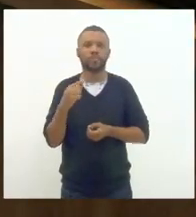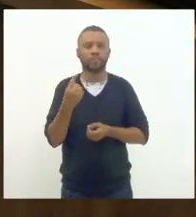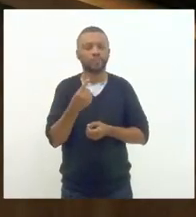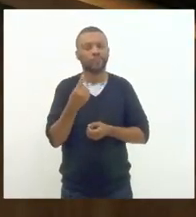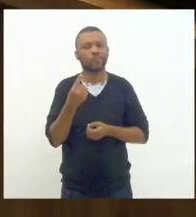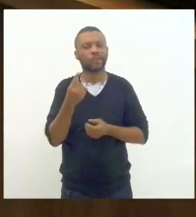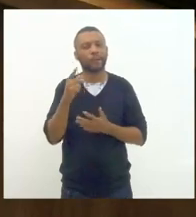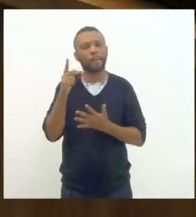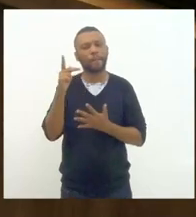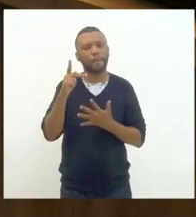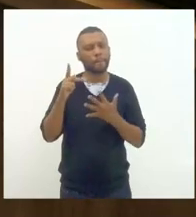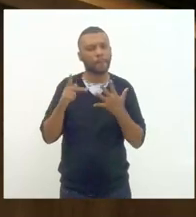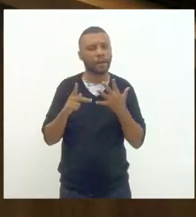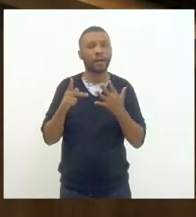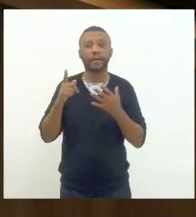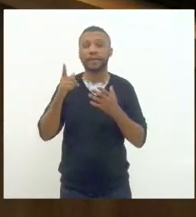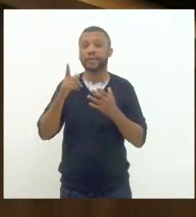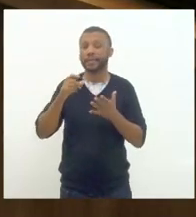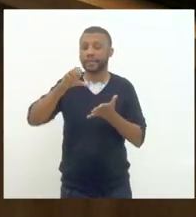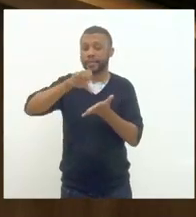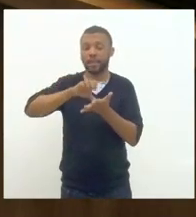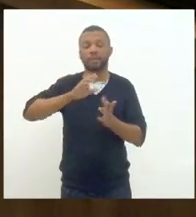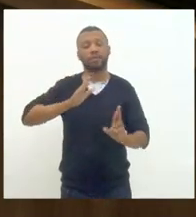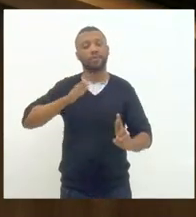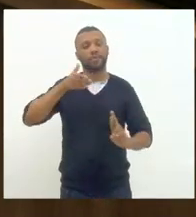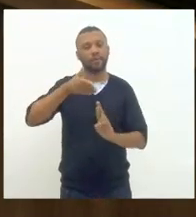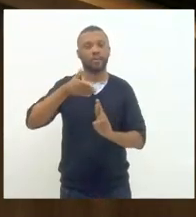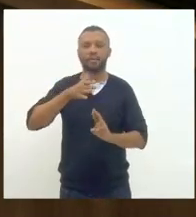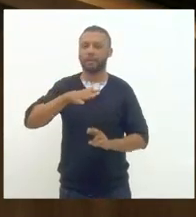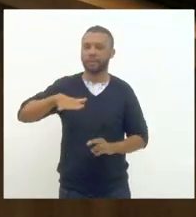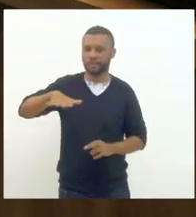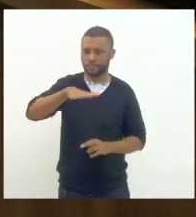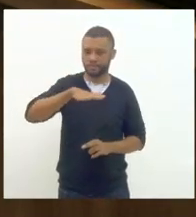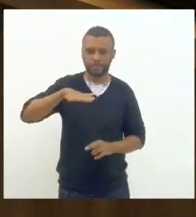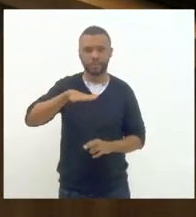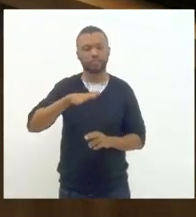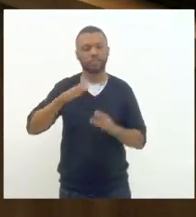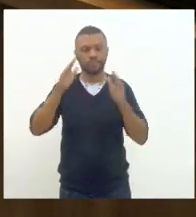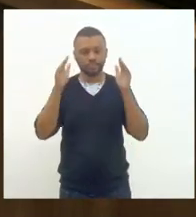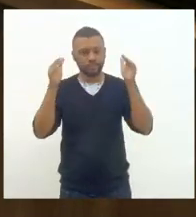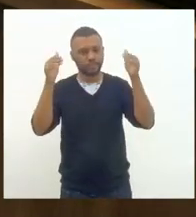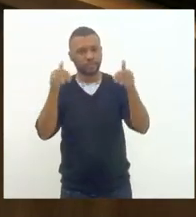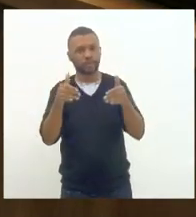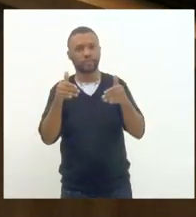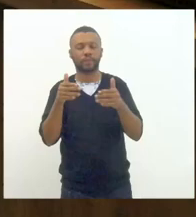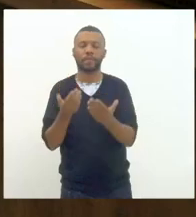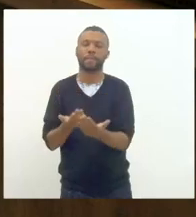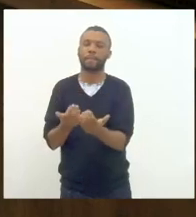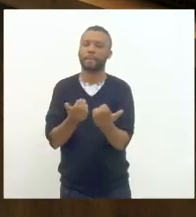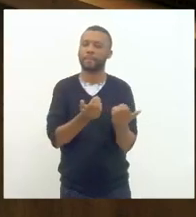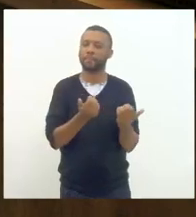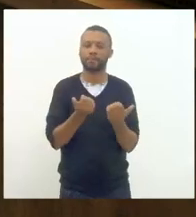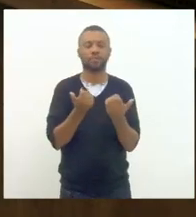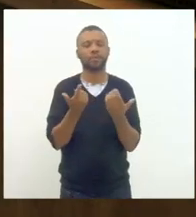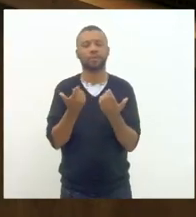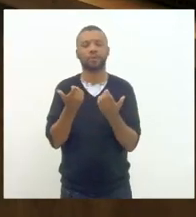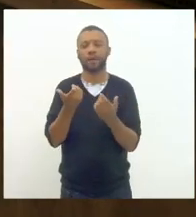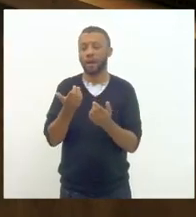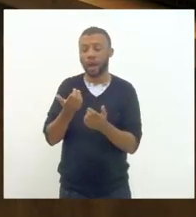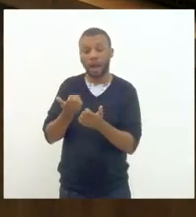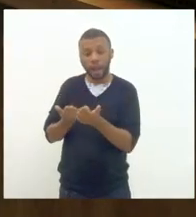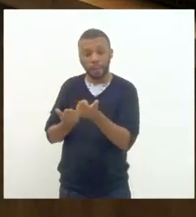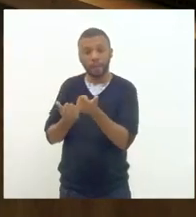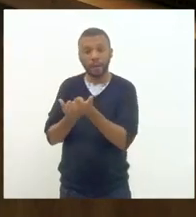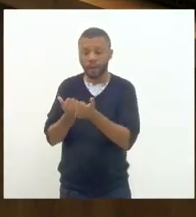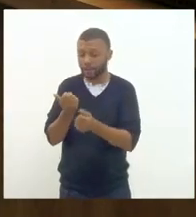dar parâmetros a esses centros de referência, esses espaços exclusivos para a nossa juventude, estender a mão e